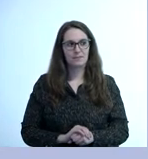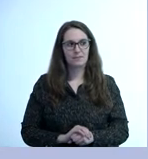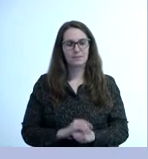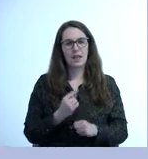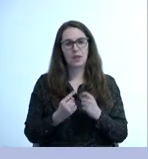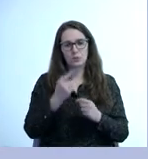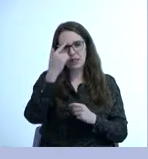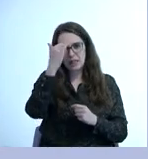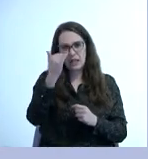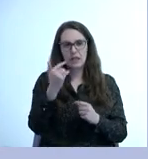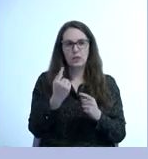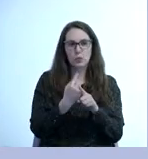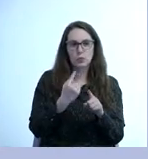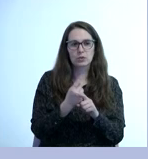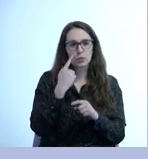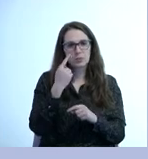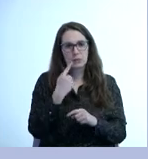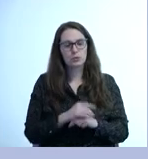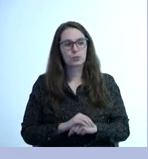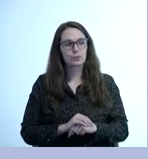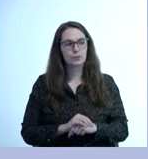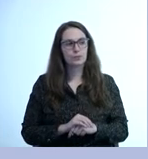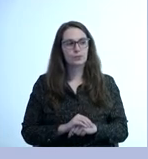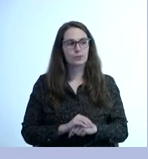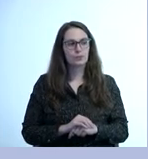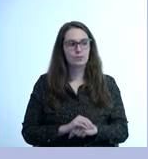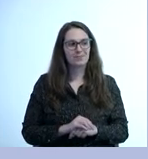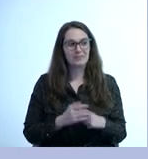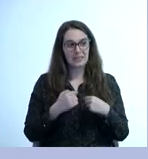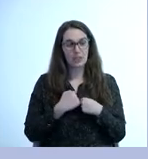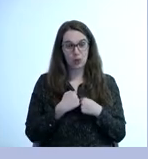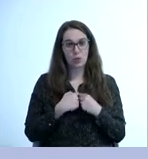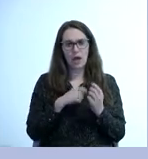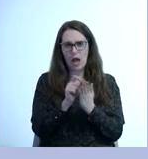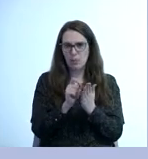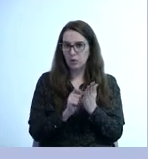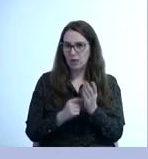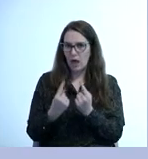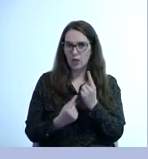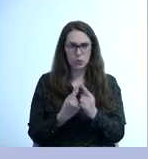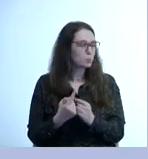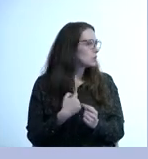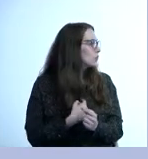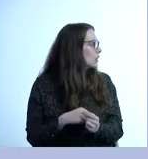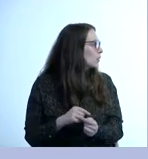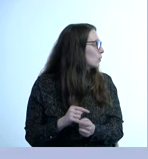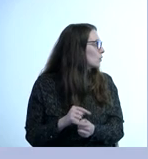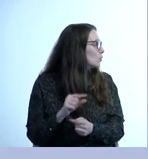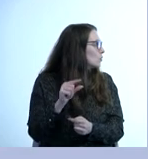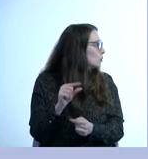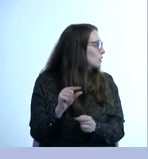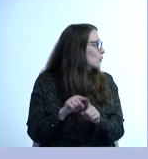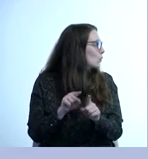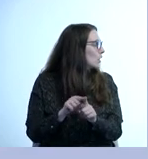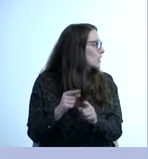os conhecimentos. E eu apontei algumas, tenho aqui uma cábula,